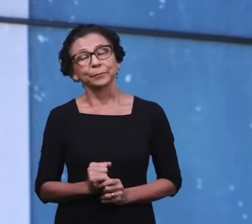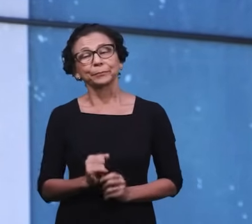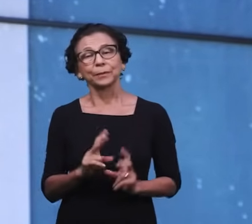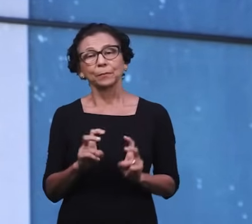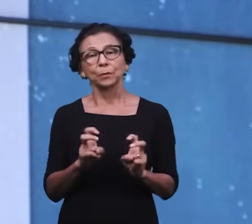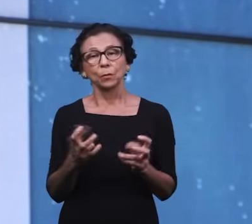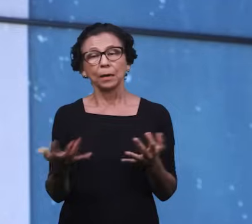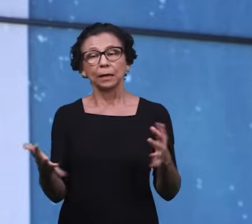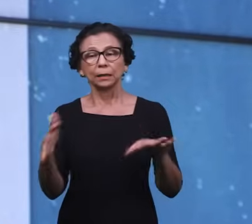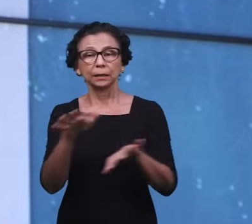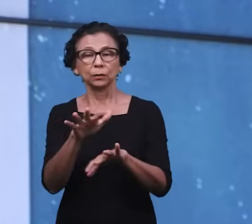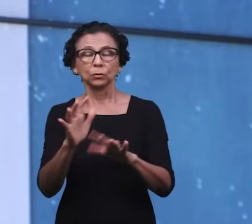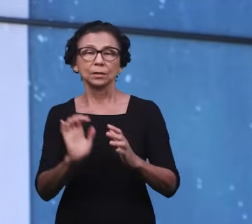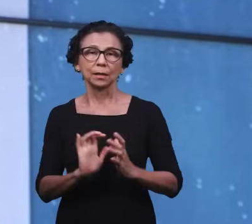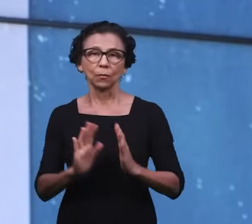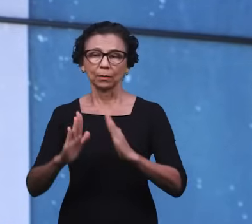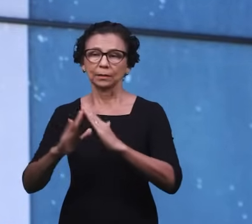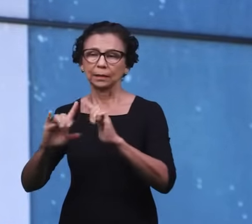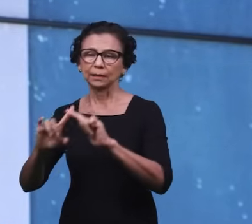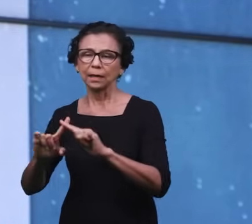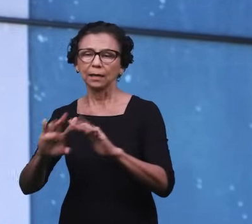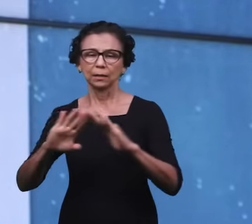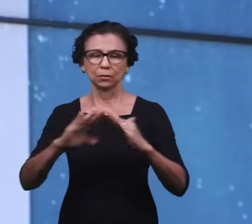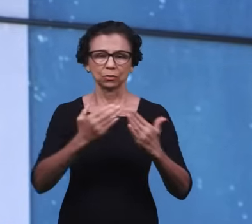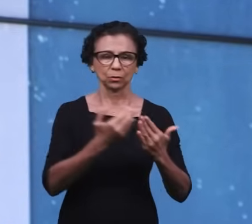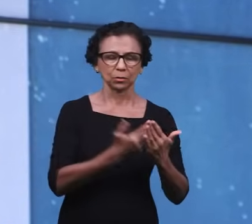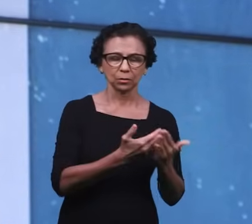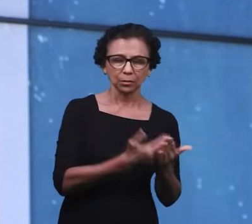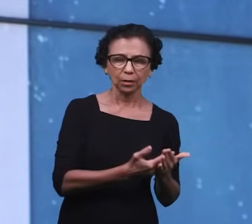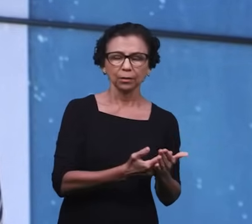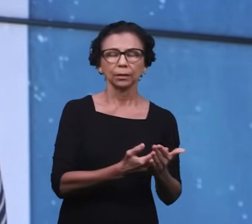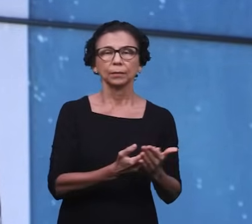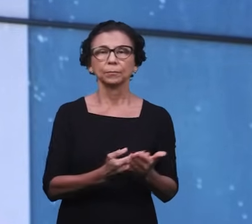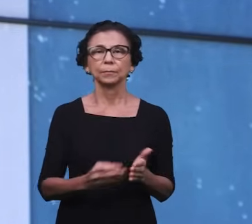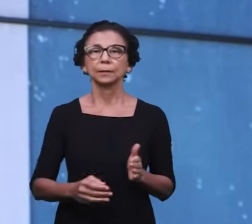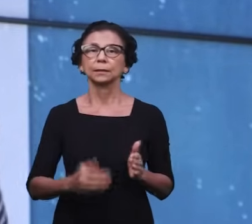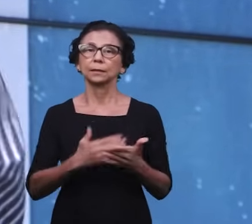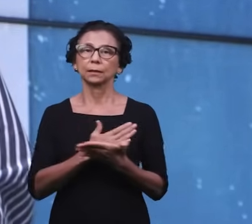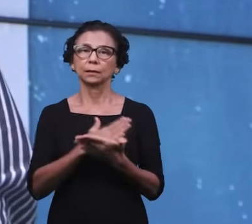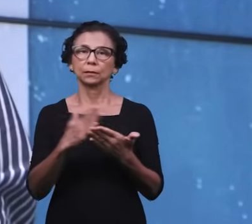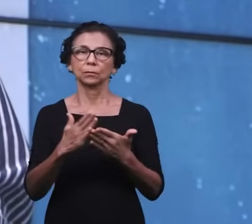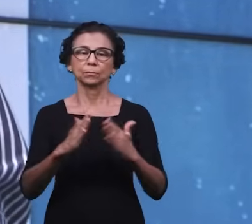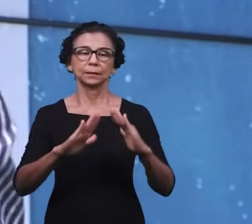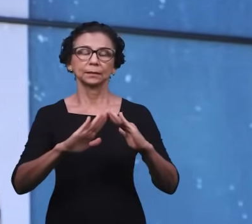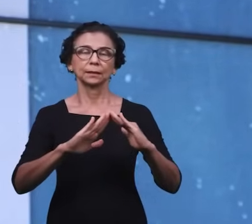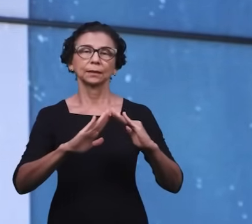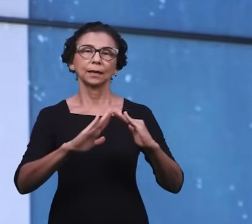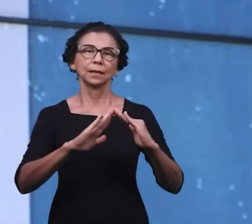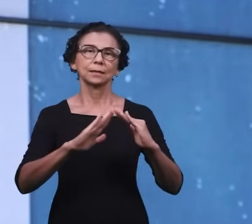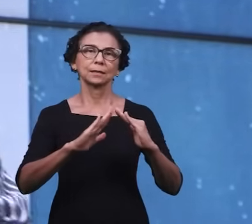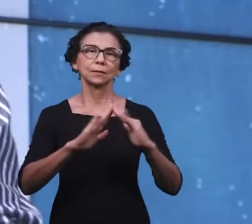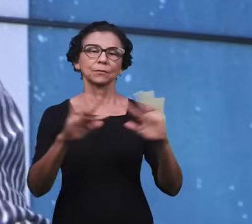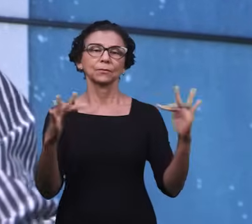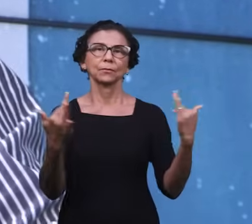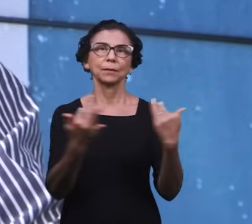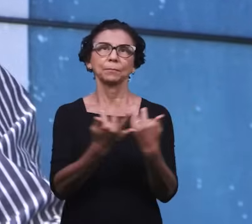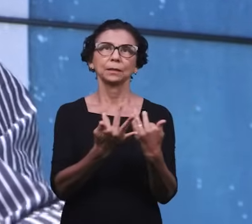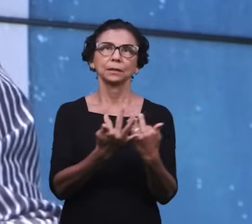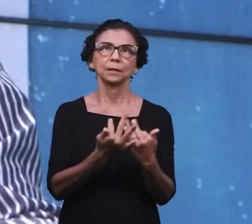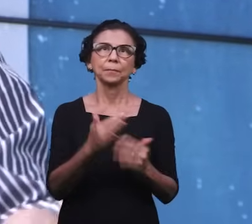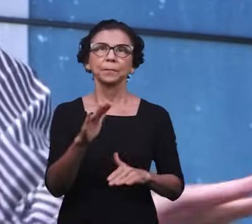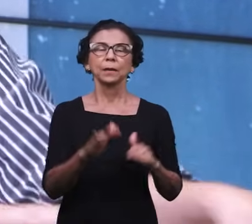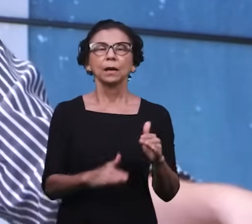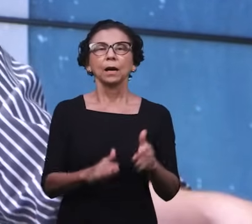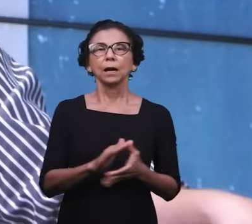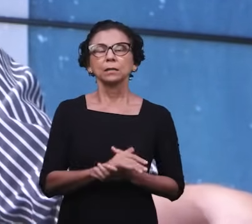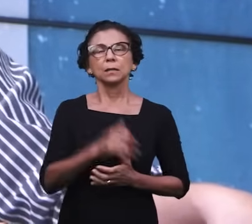a primeira inclusão tem que ser em casa. E normalmente é onde nós, mães, fazemos a exclusão. Às vezes deixa lá a criança lá no